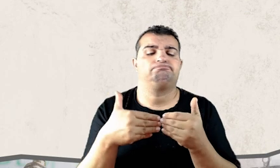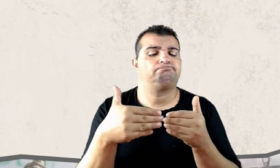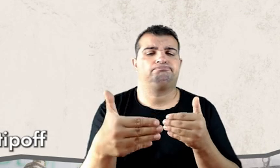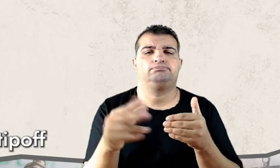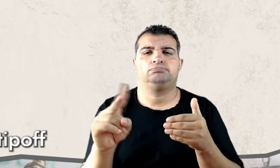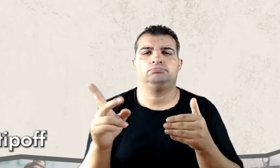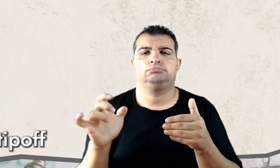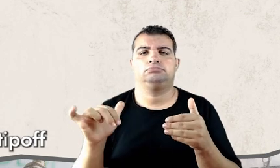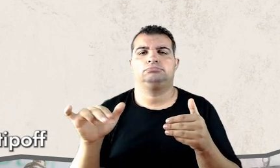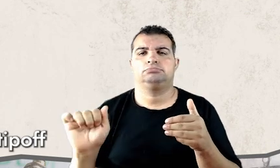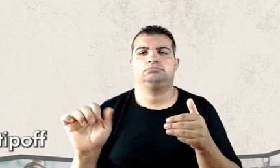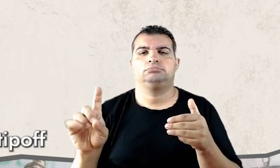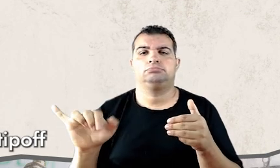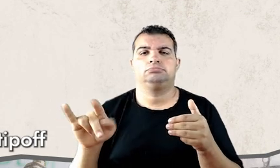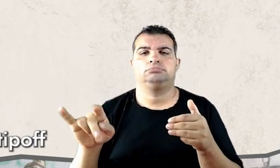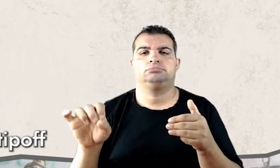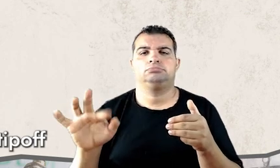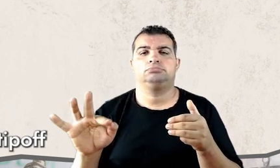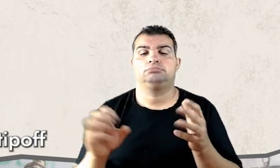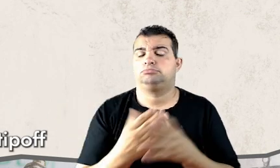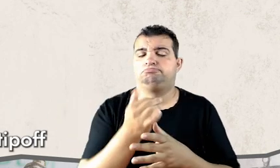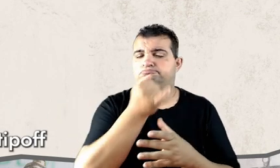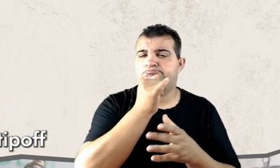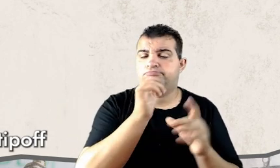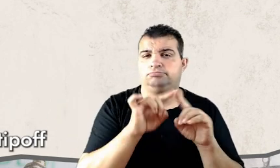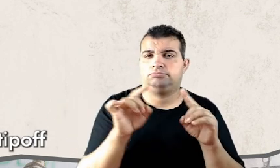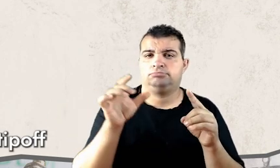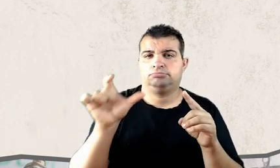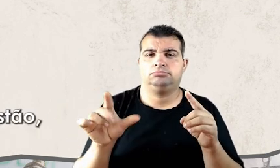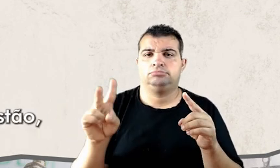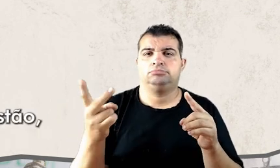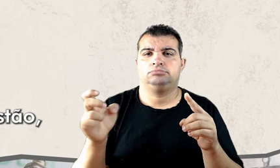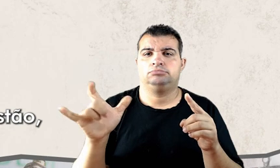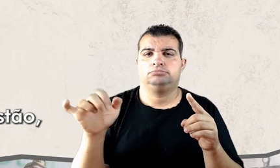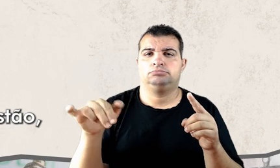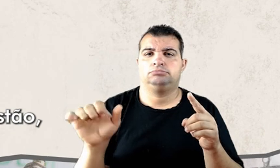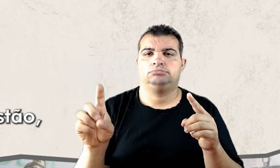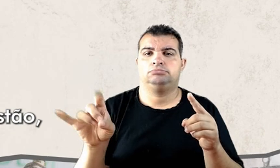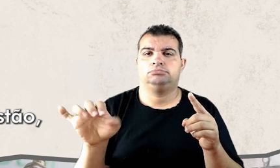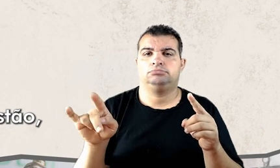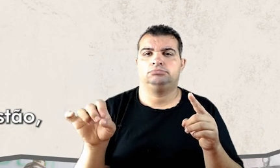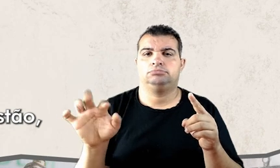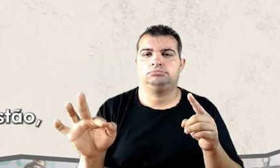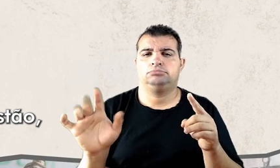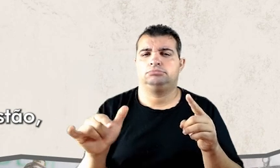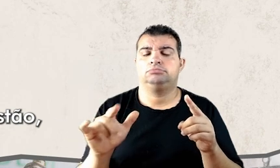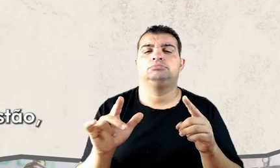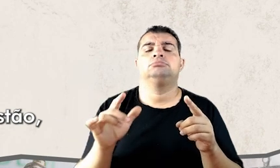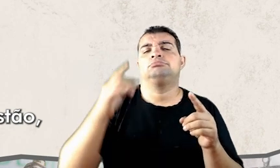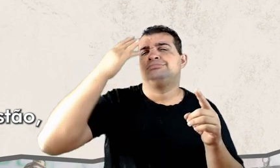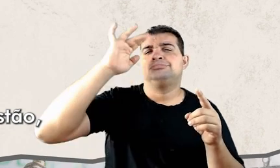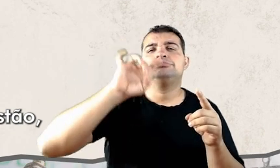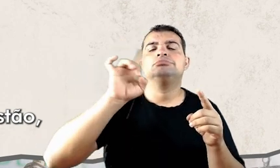entram. Helena Tipoff até criou testes, mas Helena Tipoff não se conforma com uma questão que